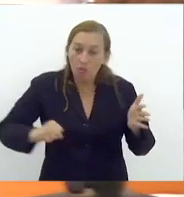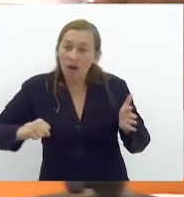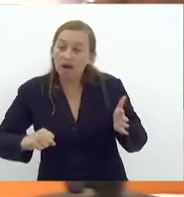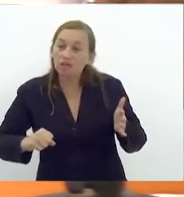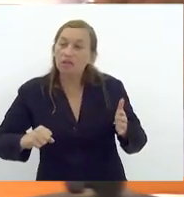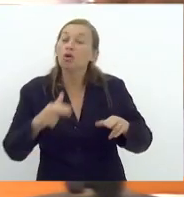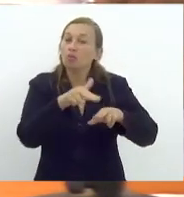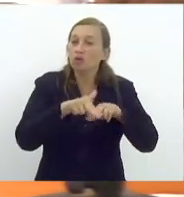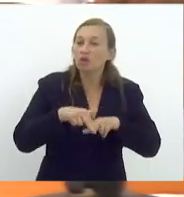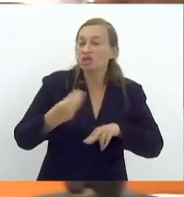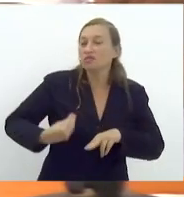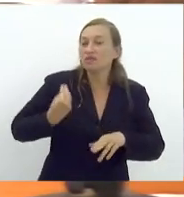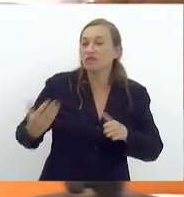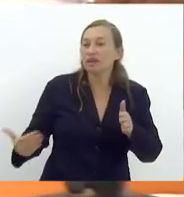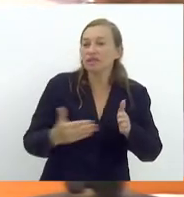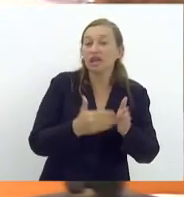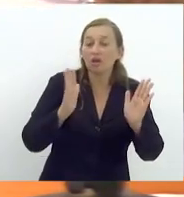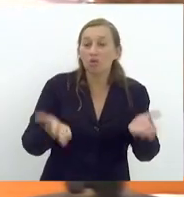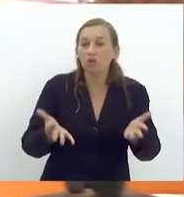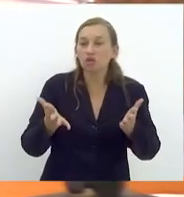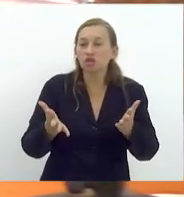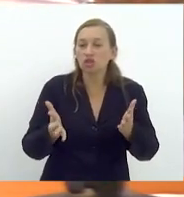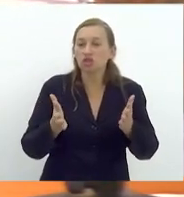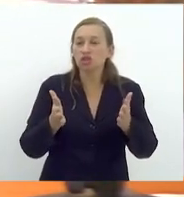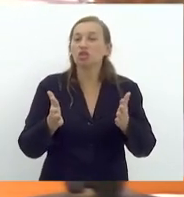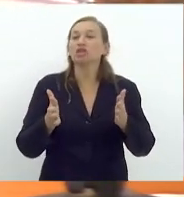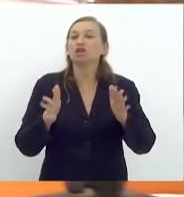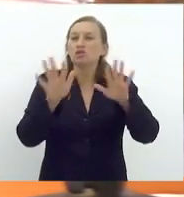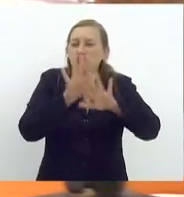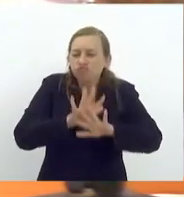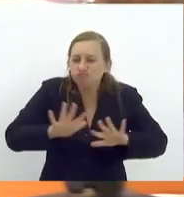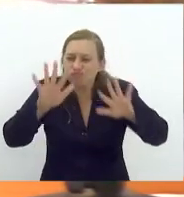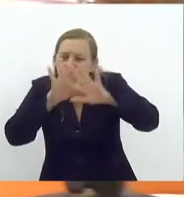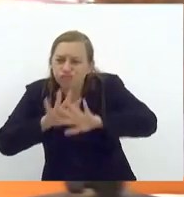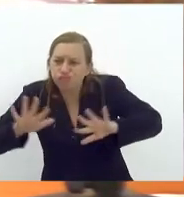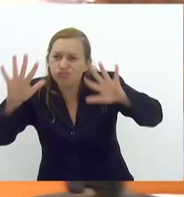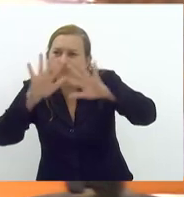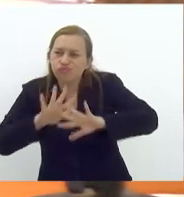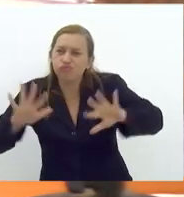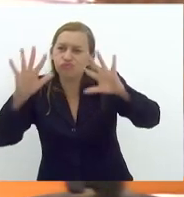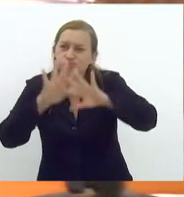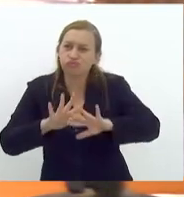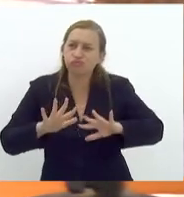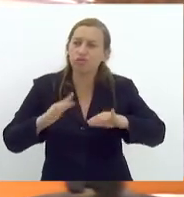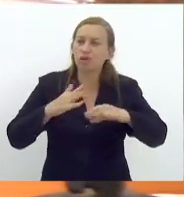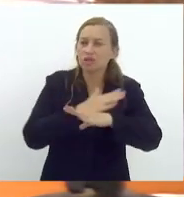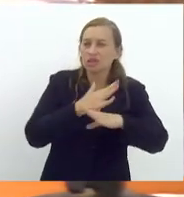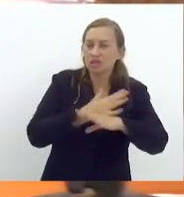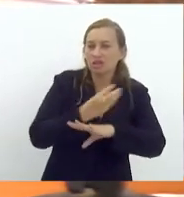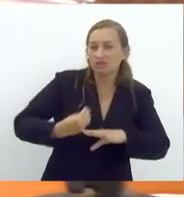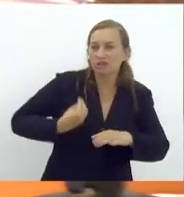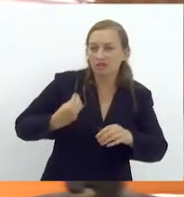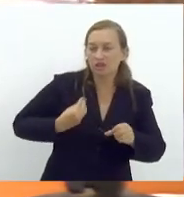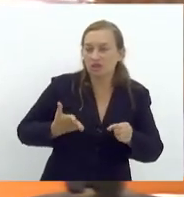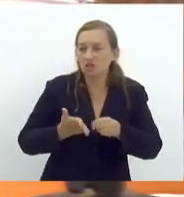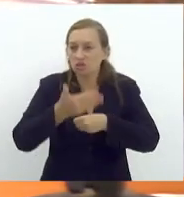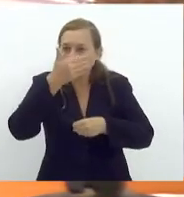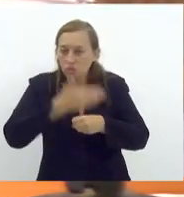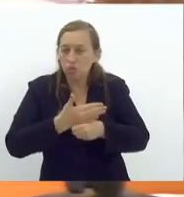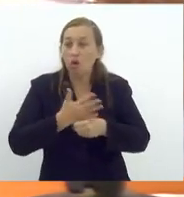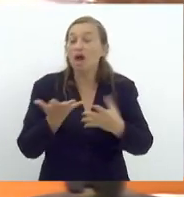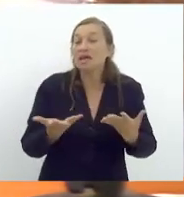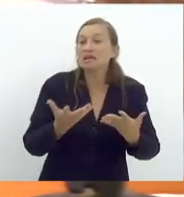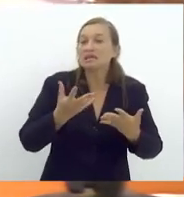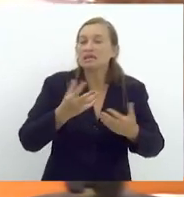isso vivemos até hoje apagados pelas cidades e Sobrevivendo ao vídeo e ao racismo estrutural e